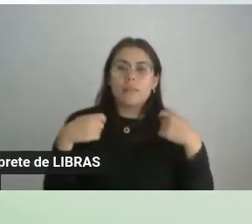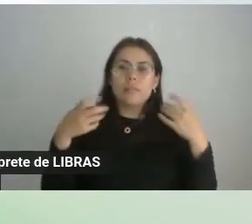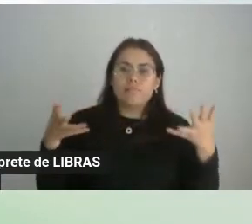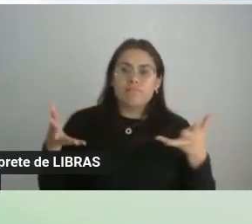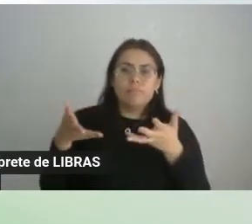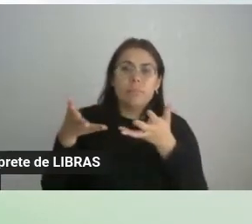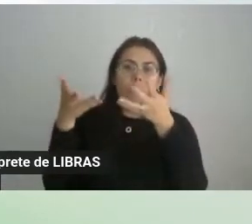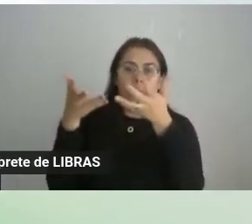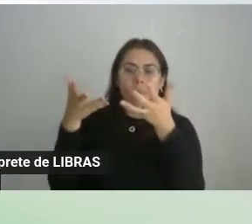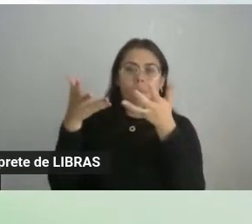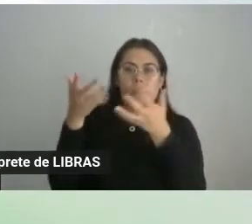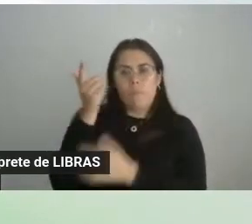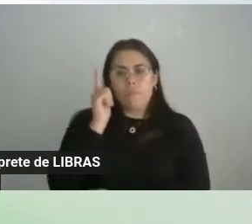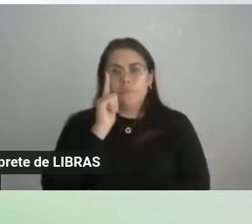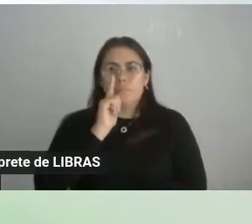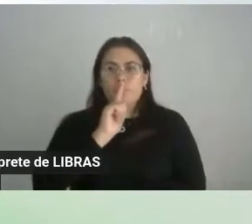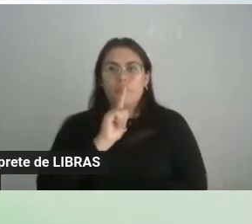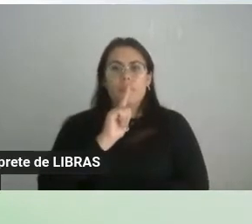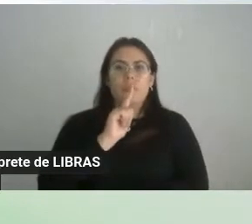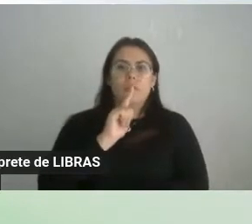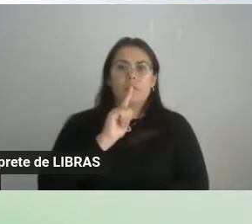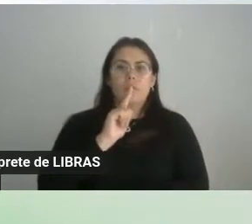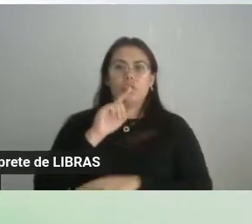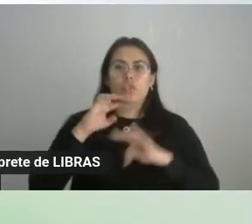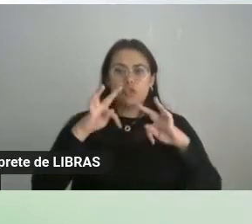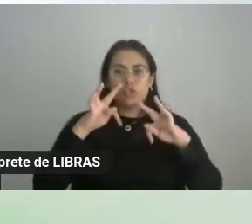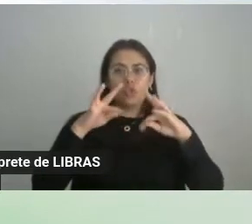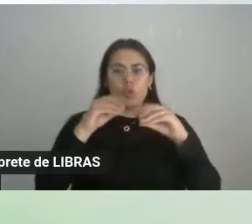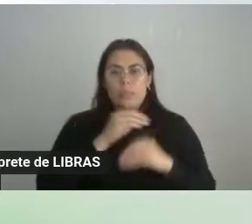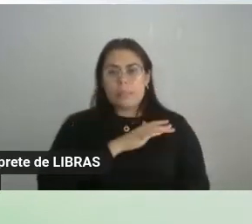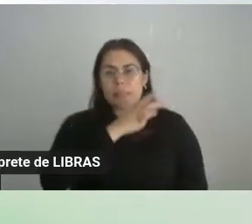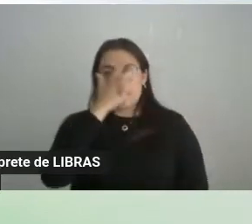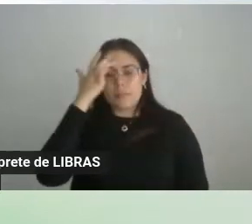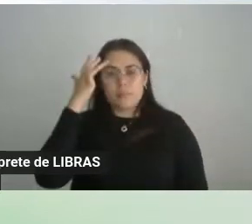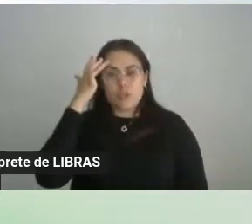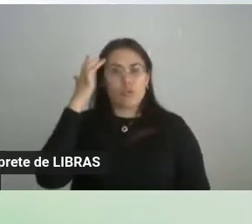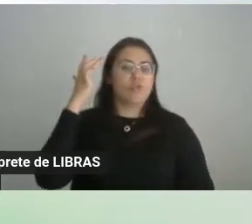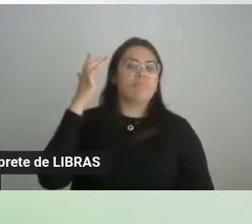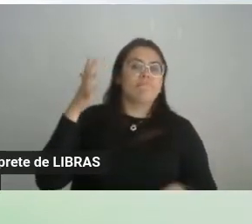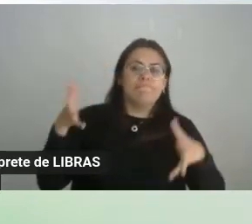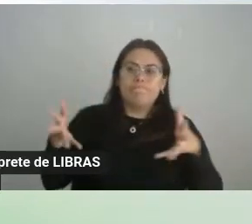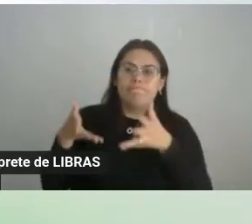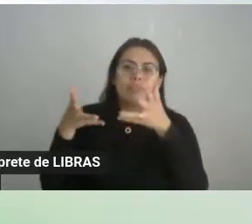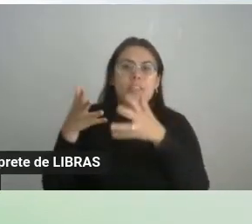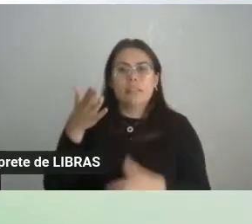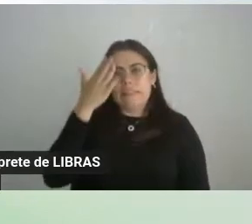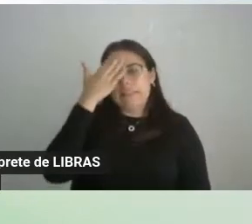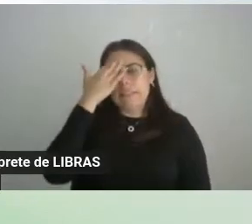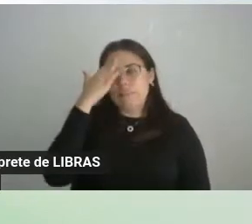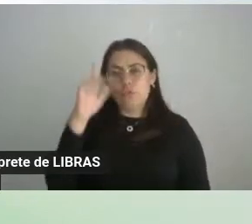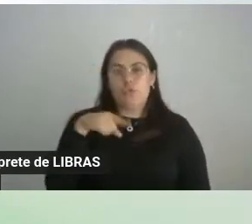incentivos e estímulos por parte de todas as pessoas que estão ao redor delas. É claro que nós não vamos